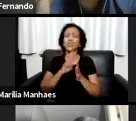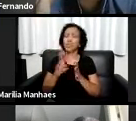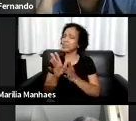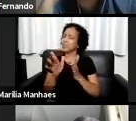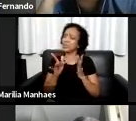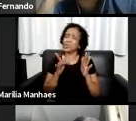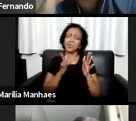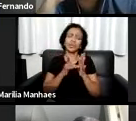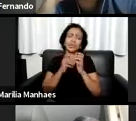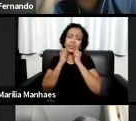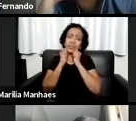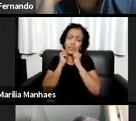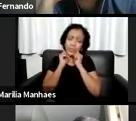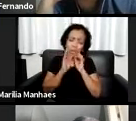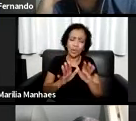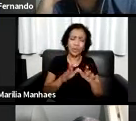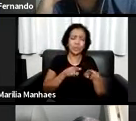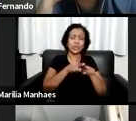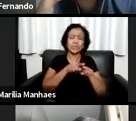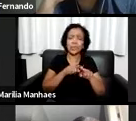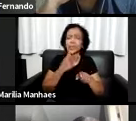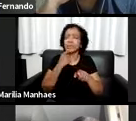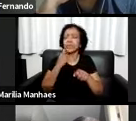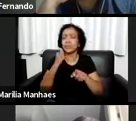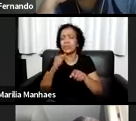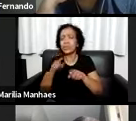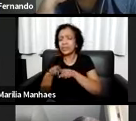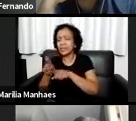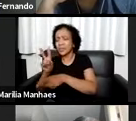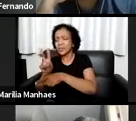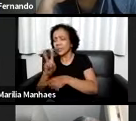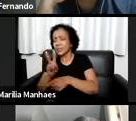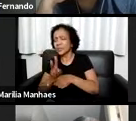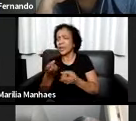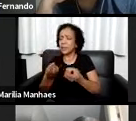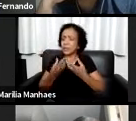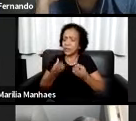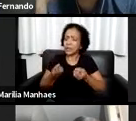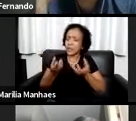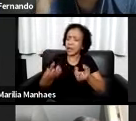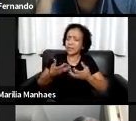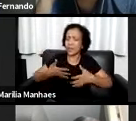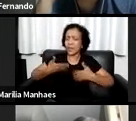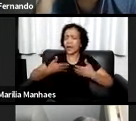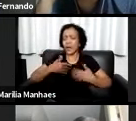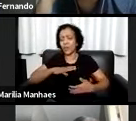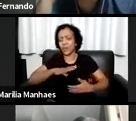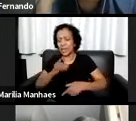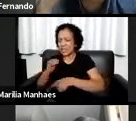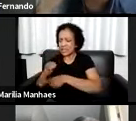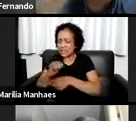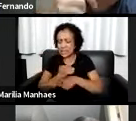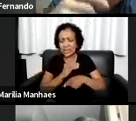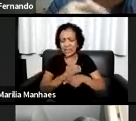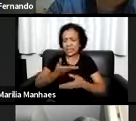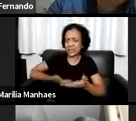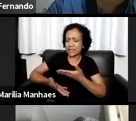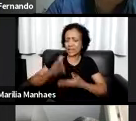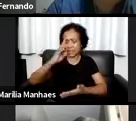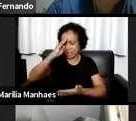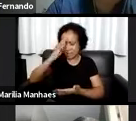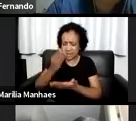irmãs que estão encorajando o teu povo, trazendo mensagens de ânimo, mensagens, Senhor, de esperança, mensagens de